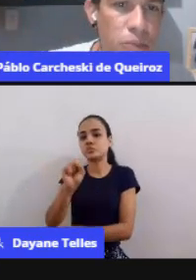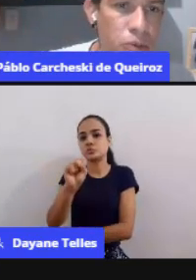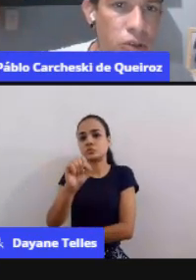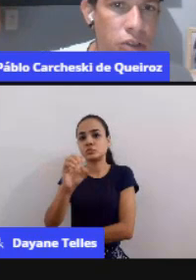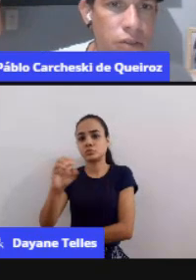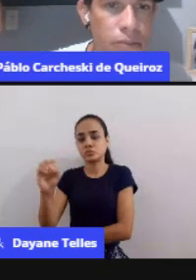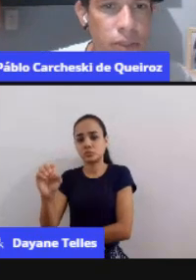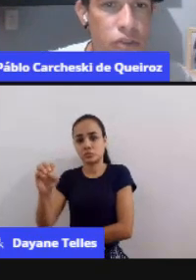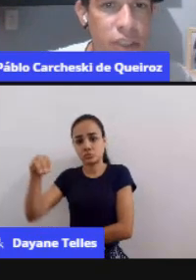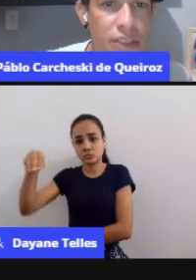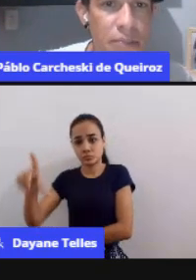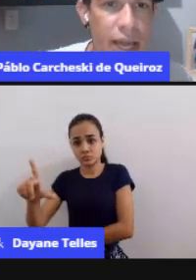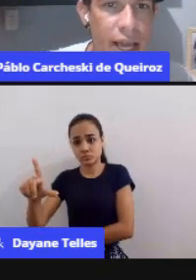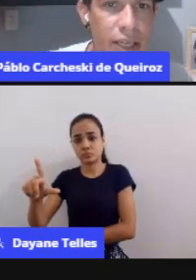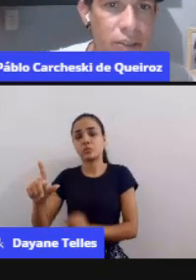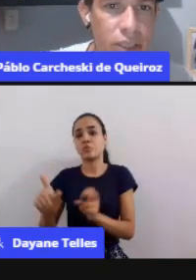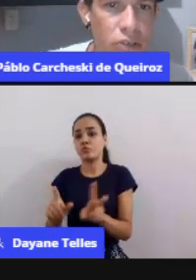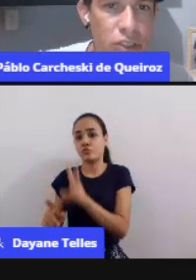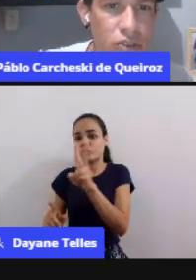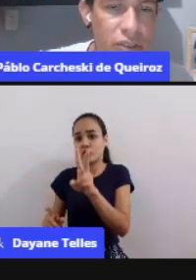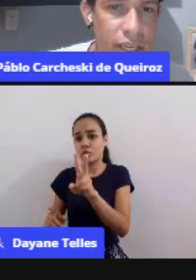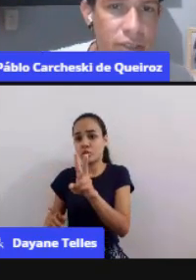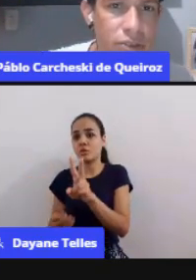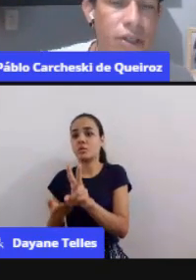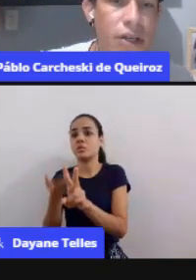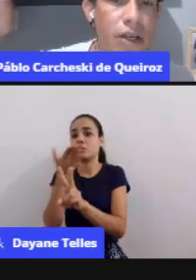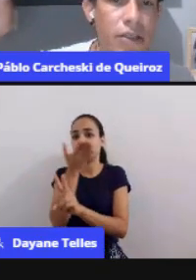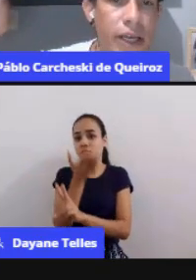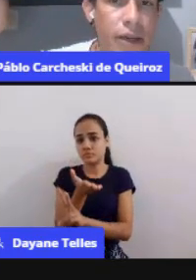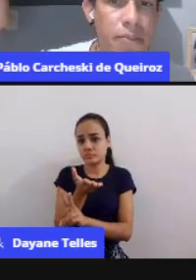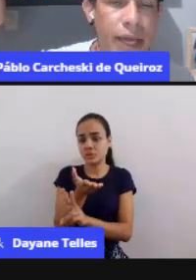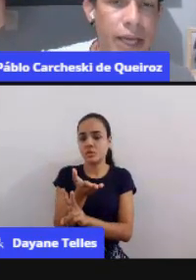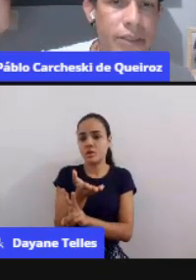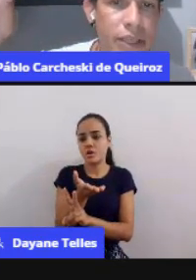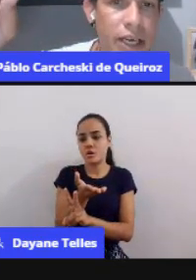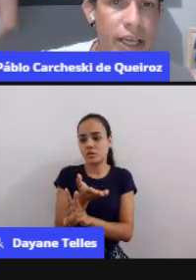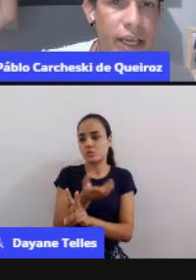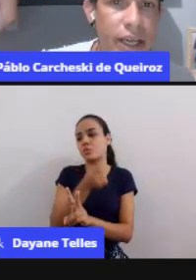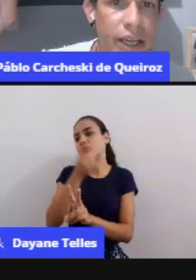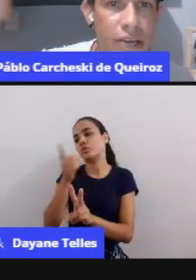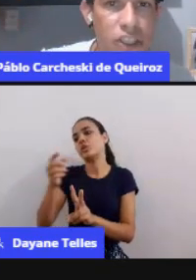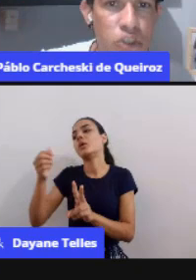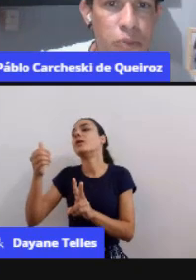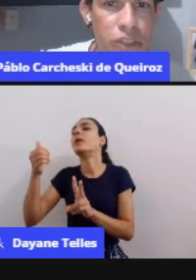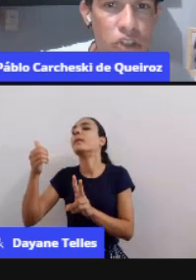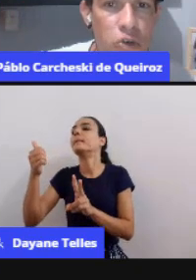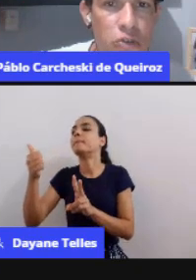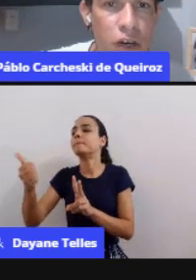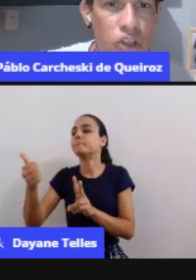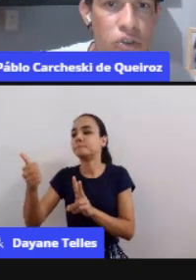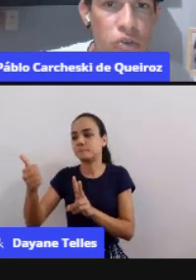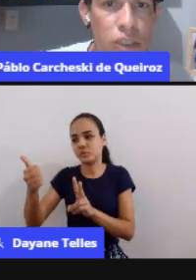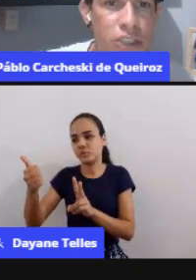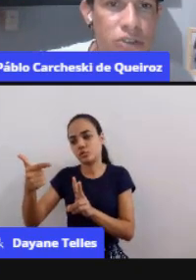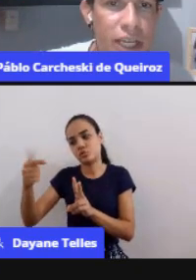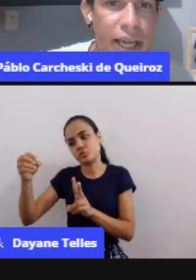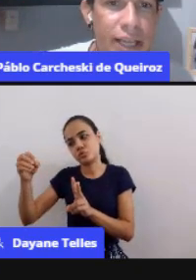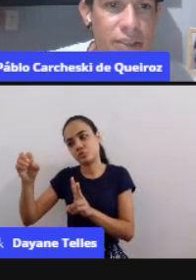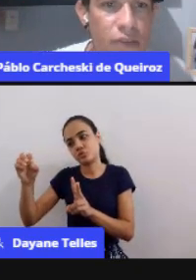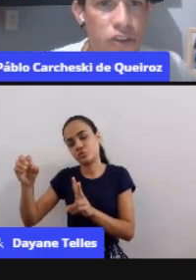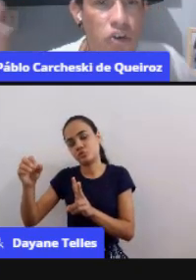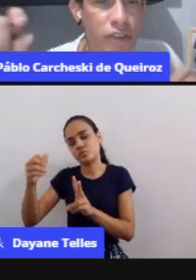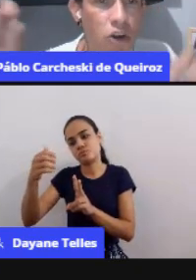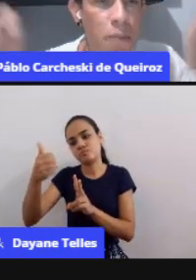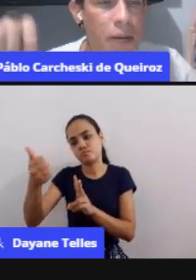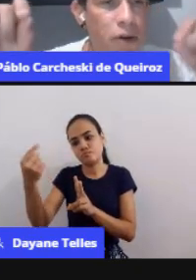que é vendido por 1.200 ml, né, 1 litro e 200, né, ml, ele é vendido por isso, só que o valor do litro dele